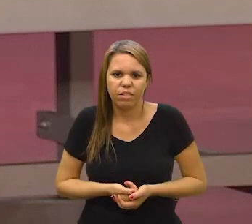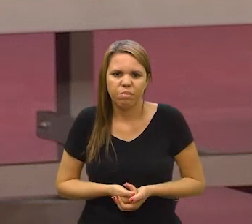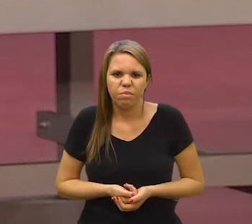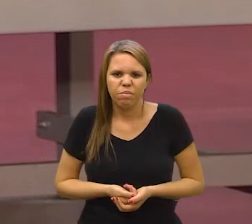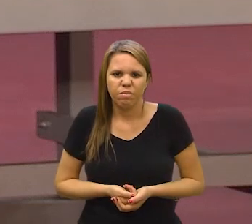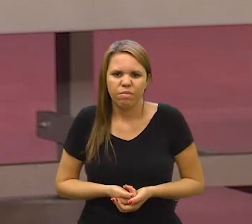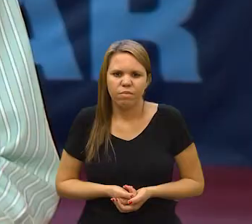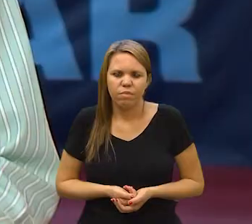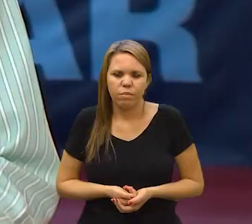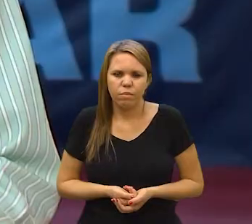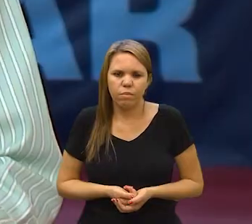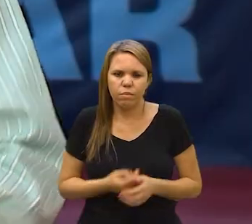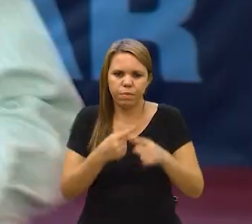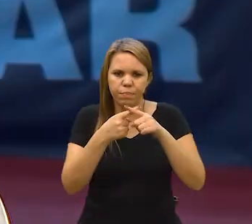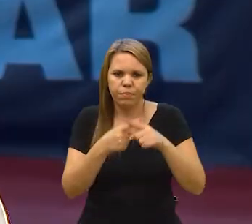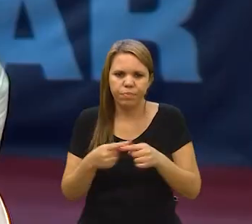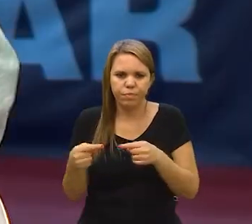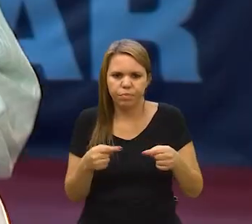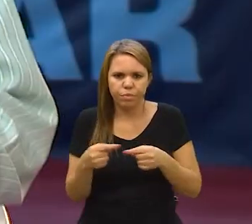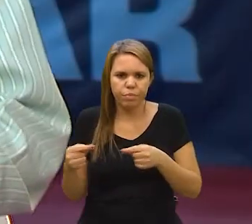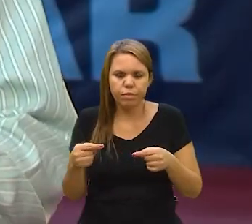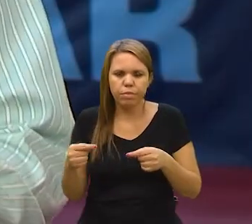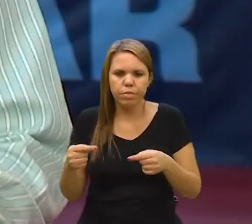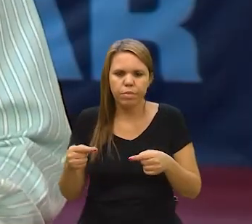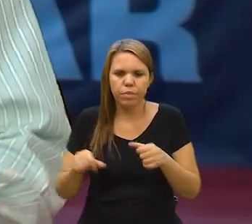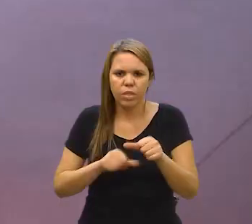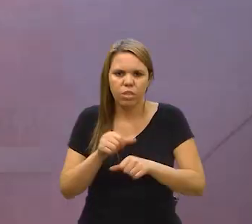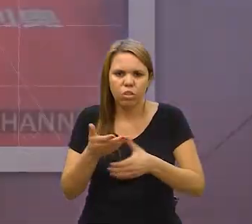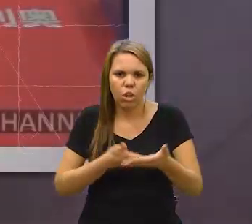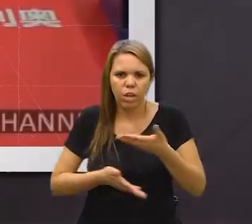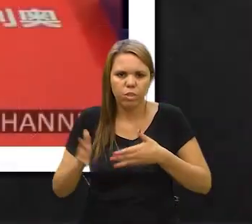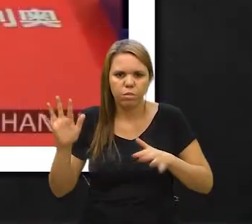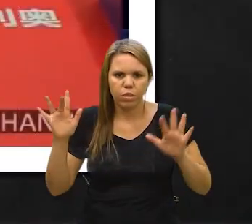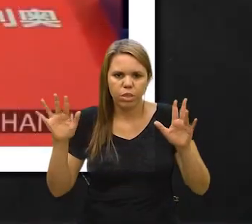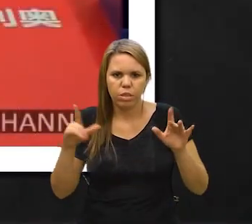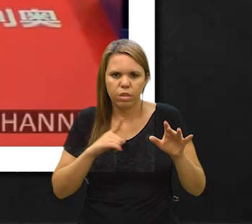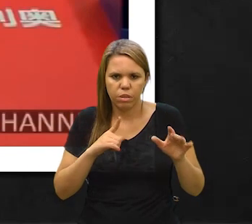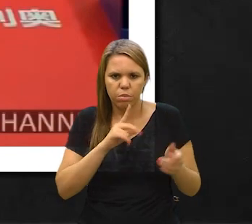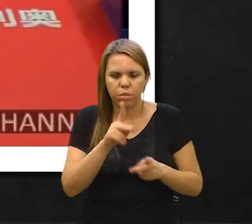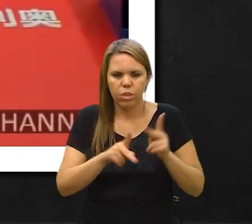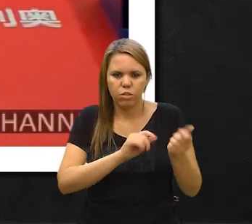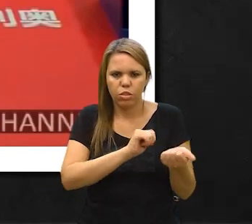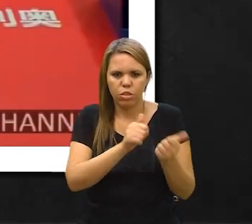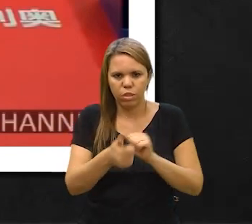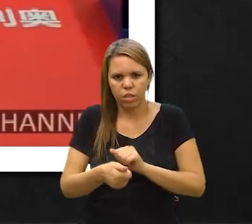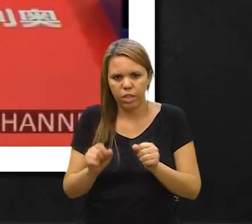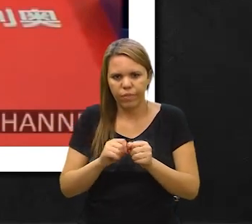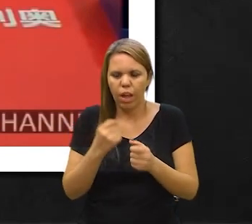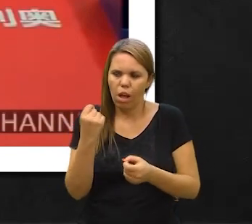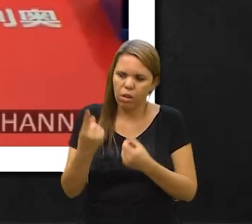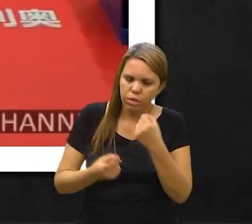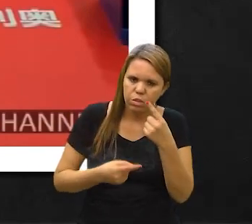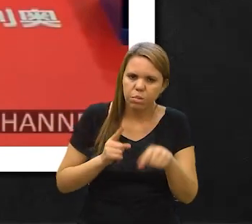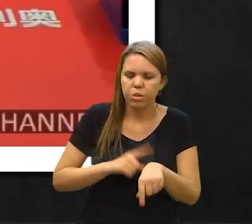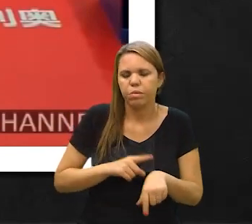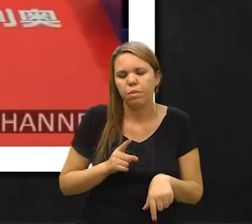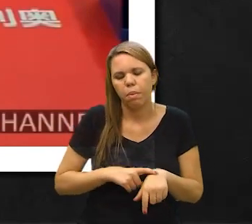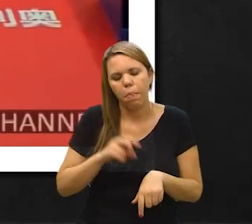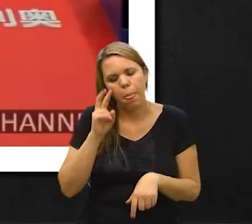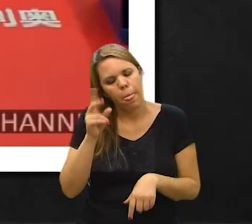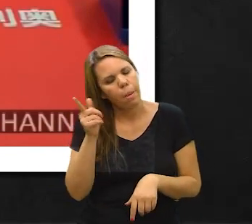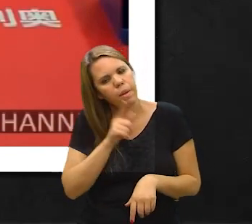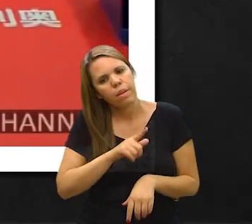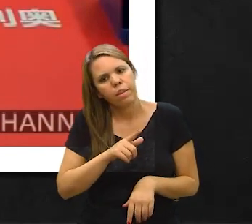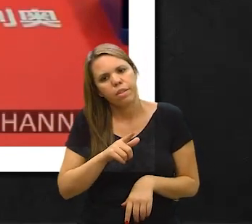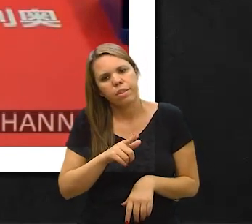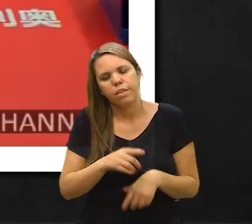Então, em torneio, em competição, não tem essa de trocar de mão aí com a direita. Você sabe que tem até atletas que fazem isso em alguns momentos, você vê atletas que conseguem,